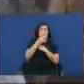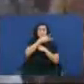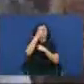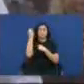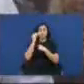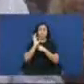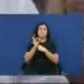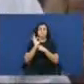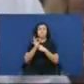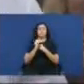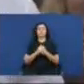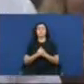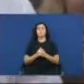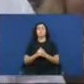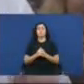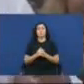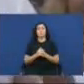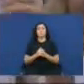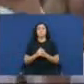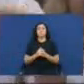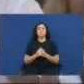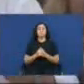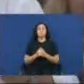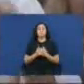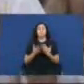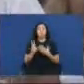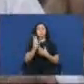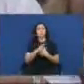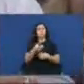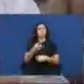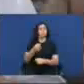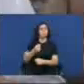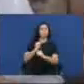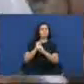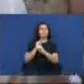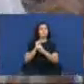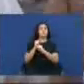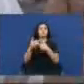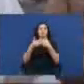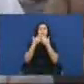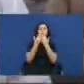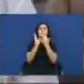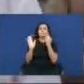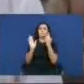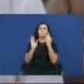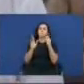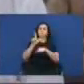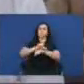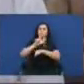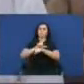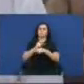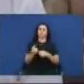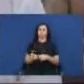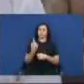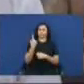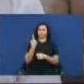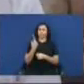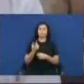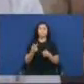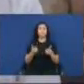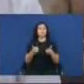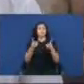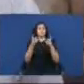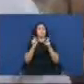Douglas é sempre presente. Mas o pé de cabra para arrebentar a porta de um comércio ali. Então, a gente vê